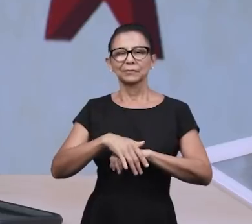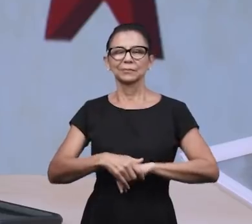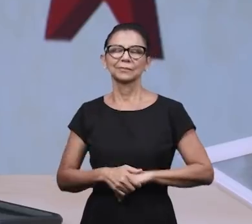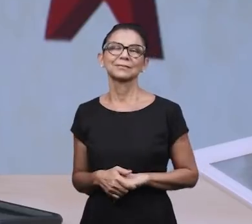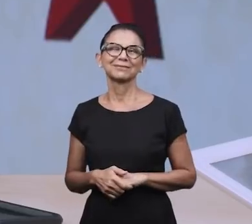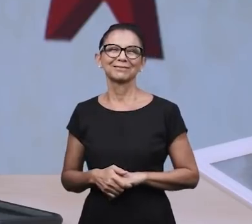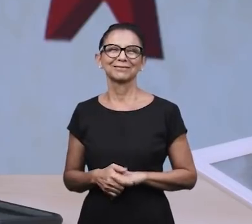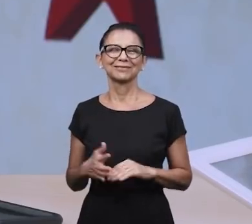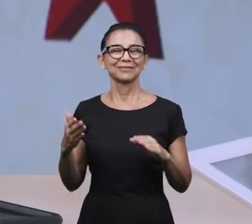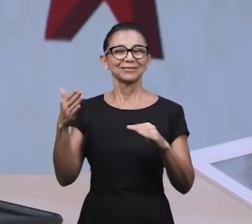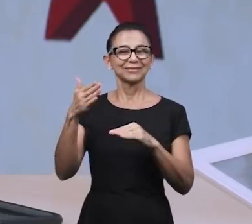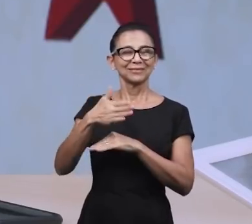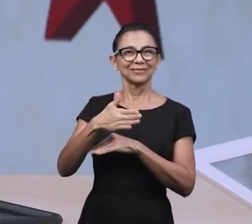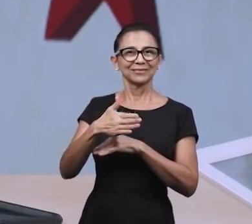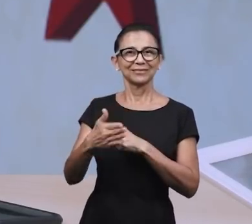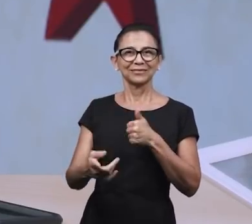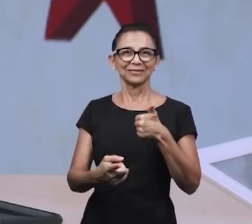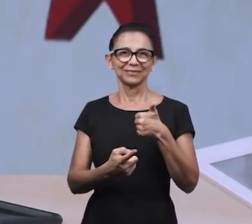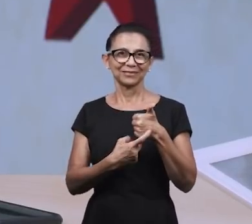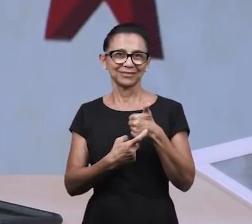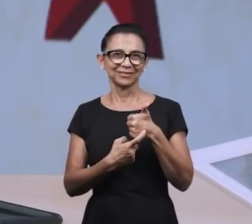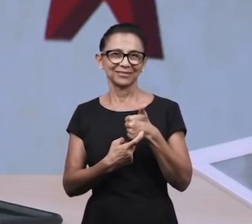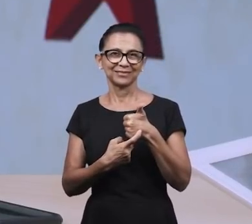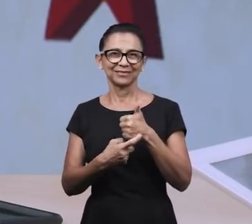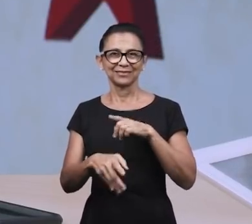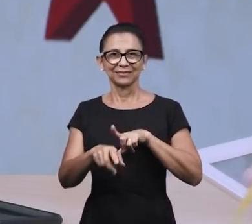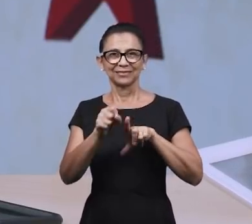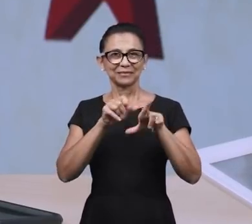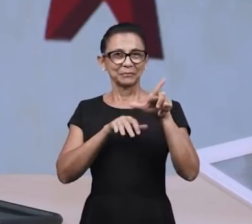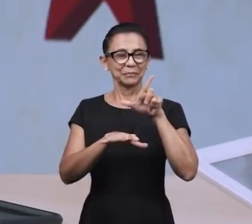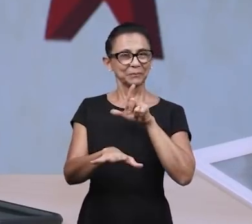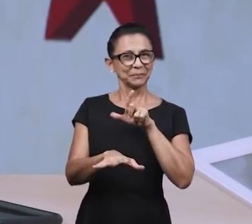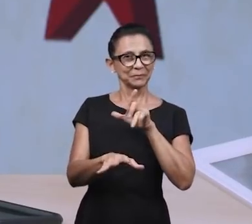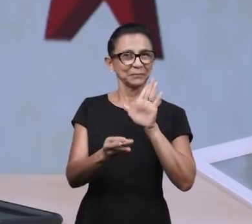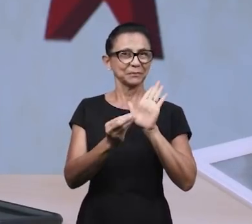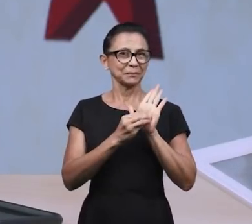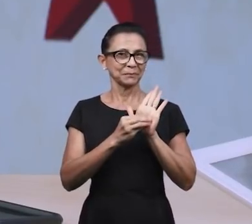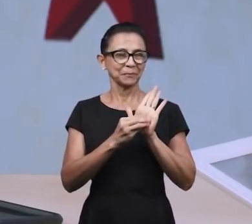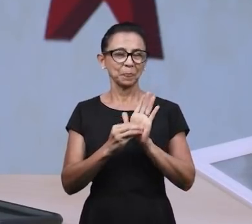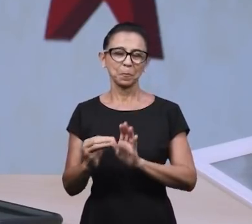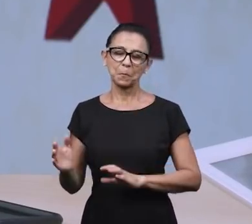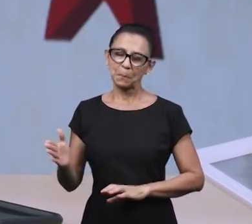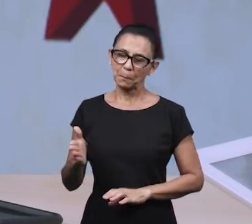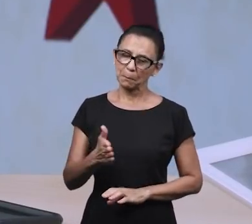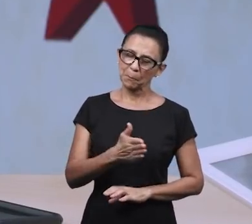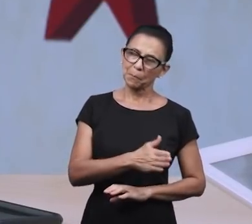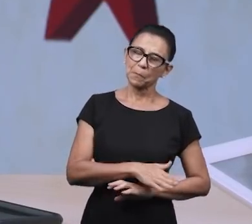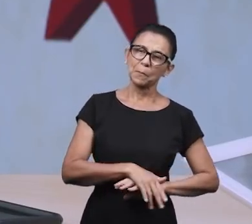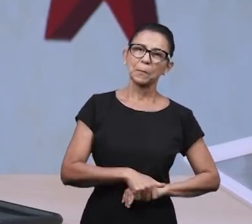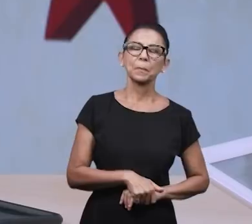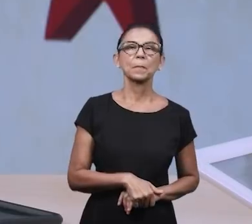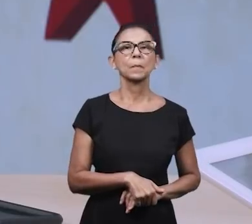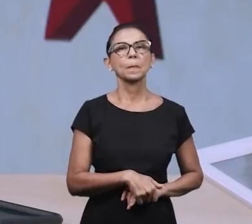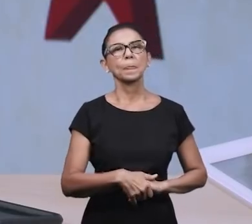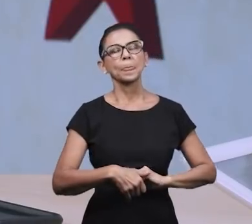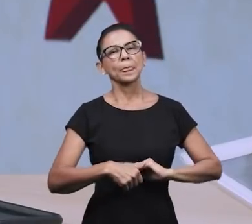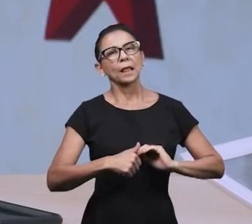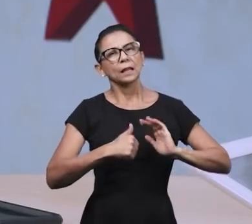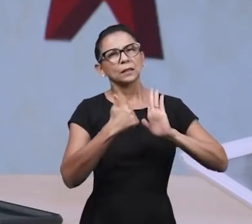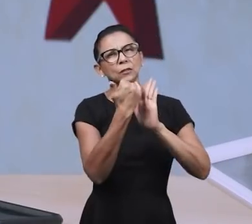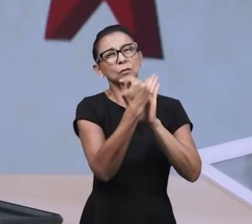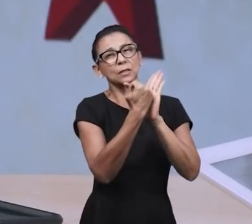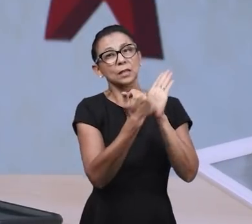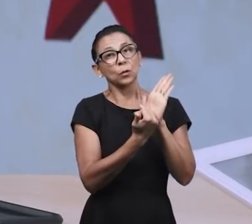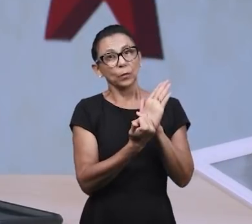acessar, curtir e compartilhar o nosso conteúdo. E nós estamos numa sequência de programas abordando um